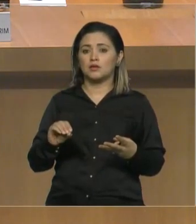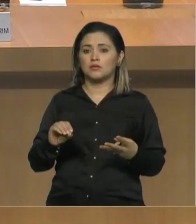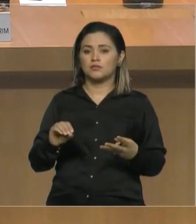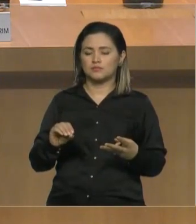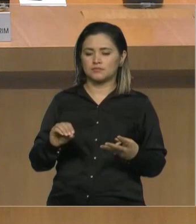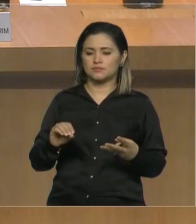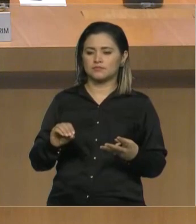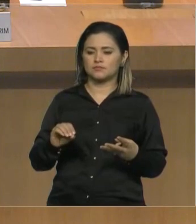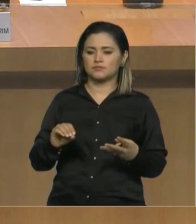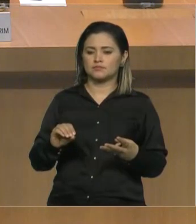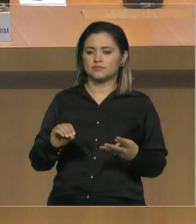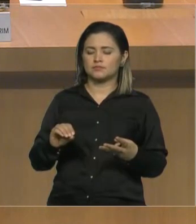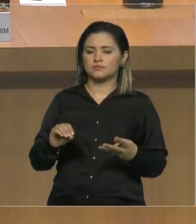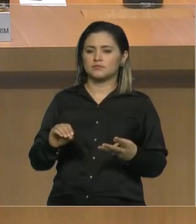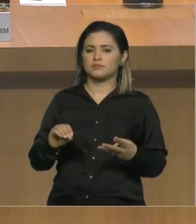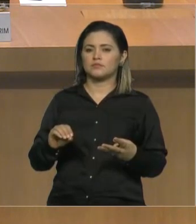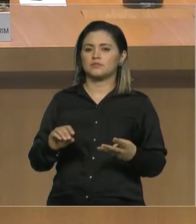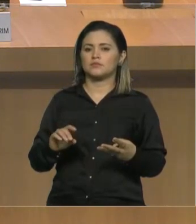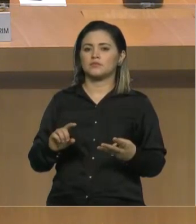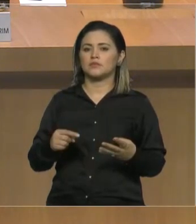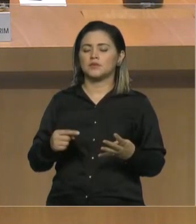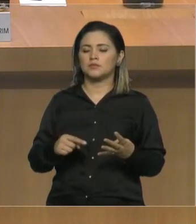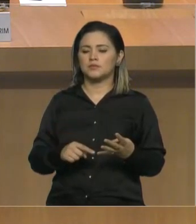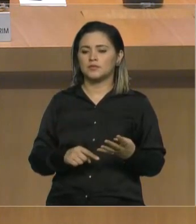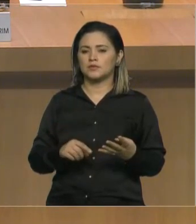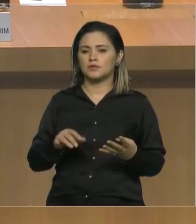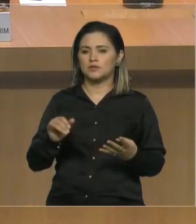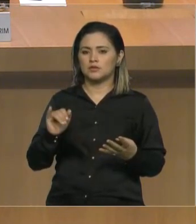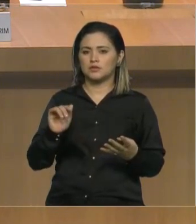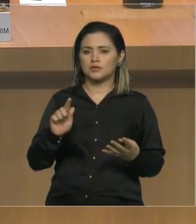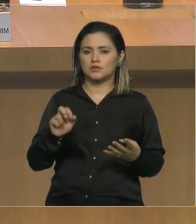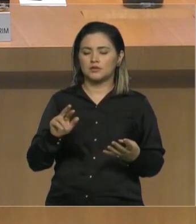o deputado aniversariante, deputado Iglesias.